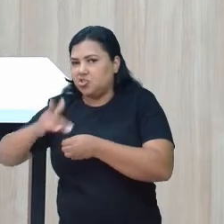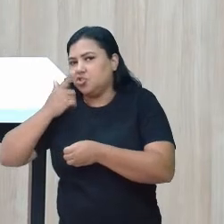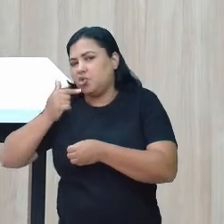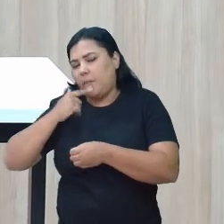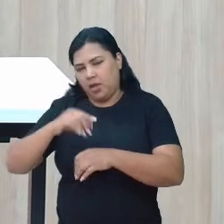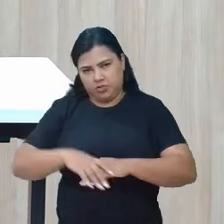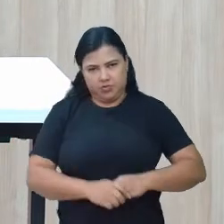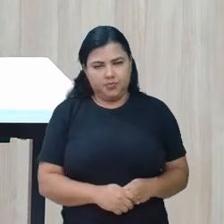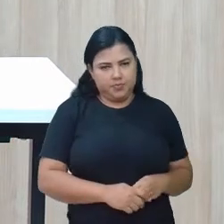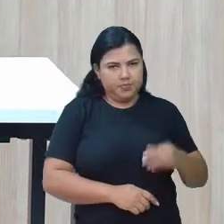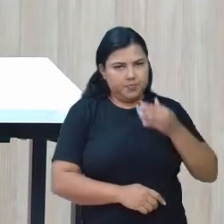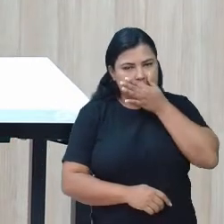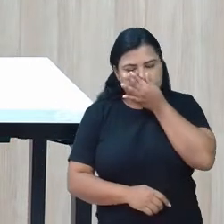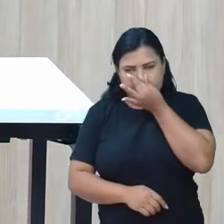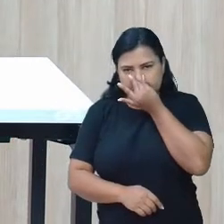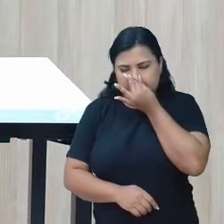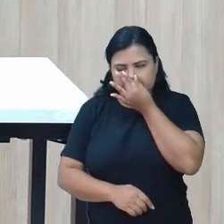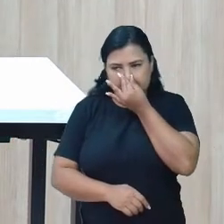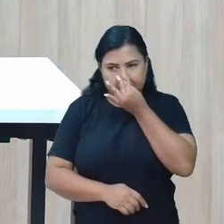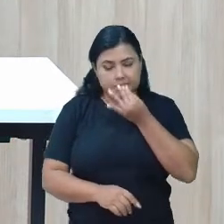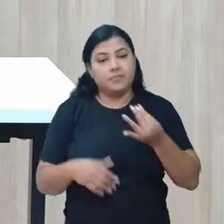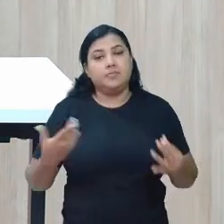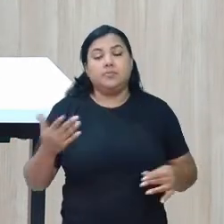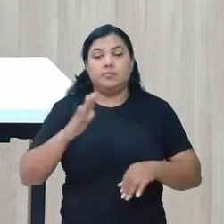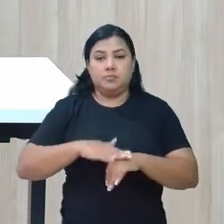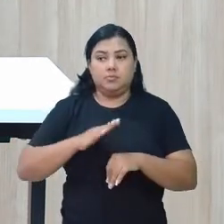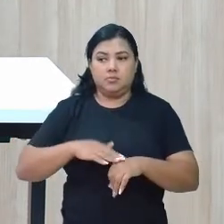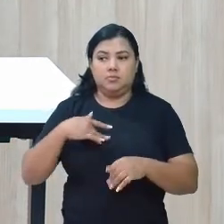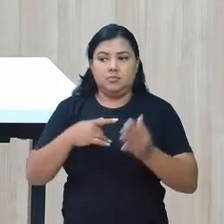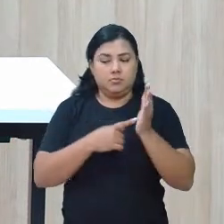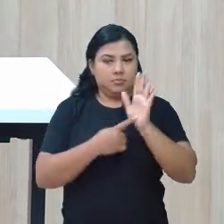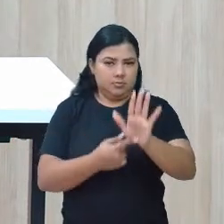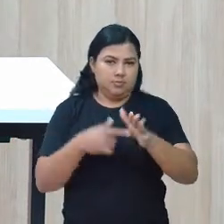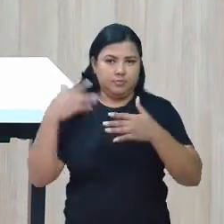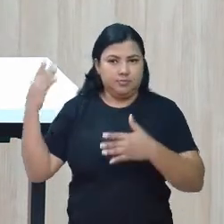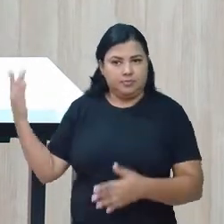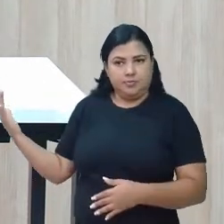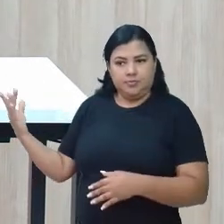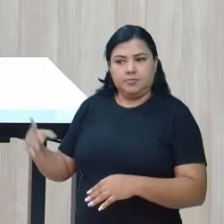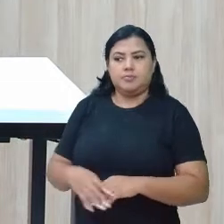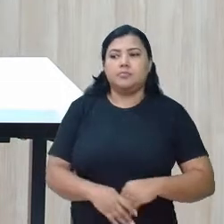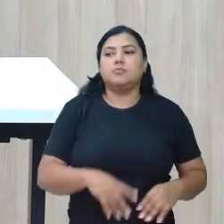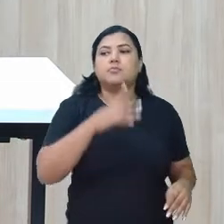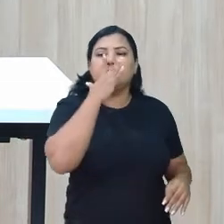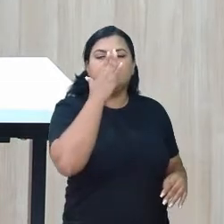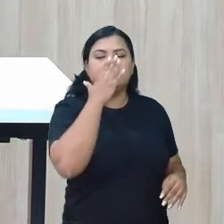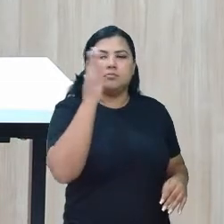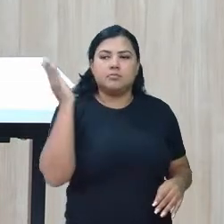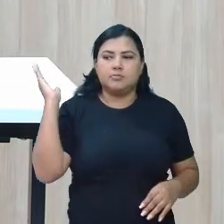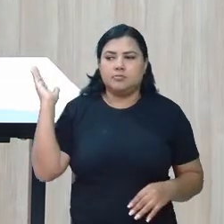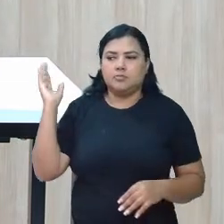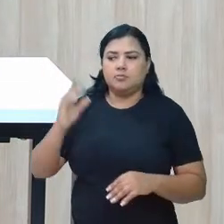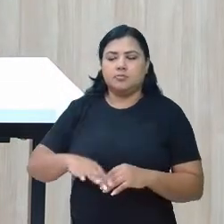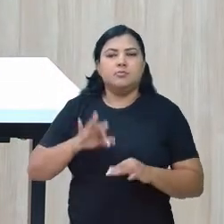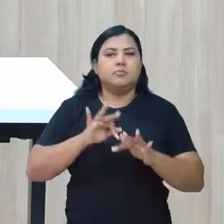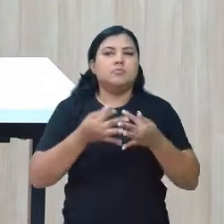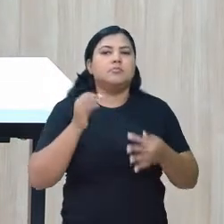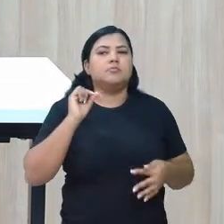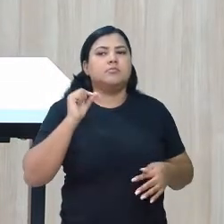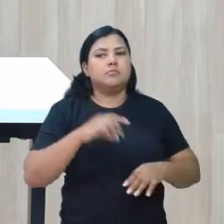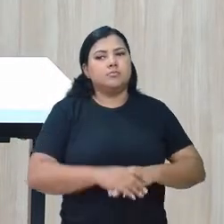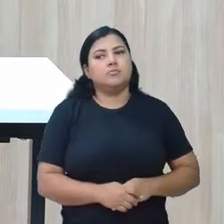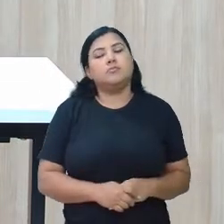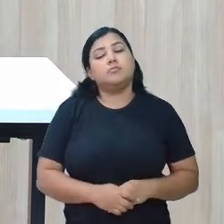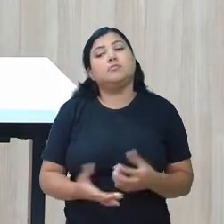caso do tomate, tá certo? Então, essa situação que eu ilustrei na balança, ela aparece ali na animação, que é simplesmente o seguinte, eu